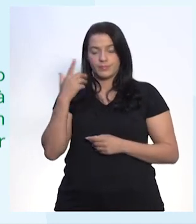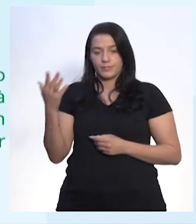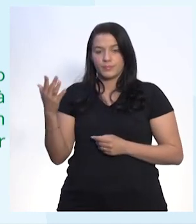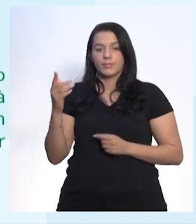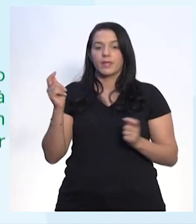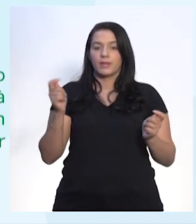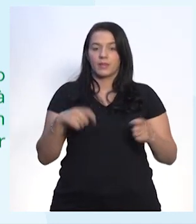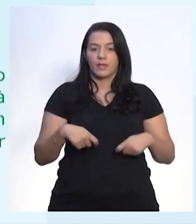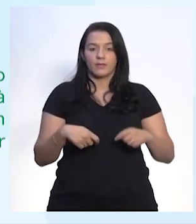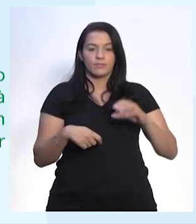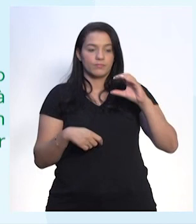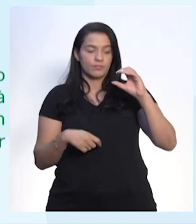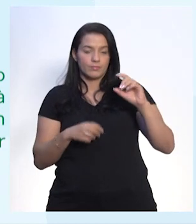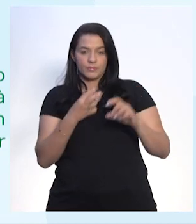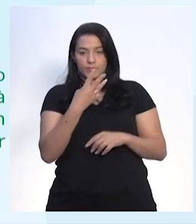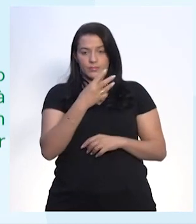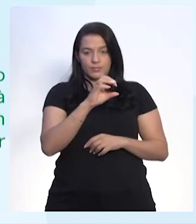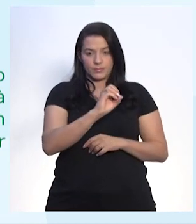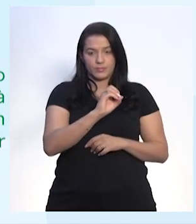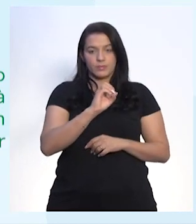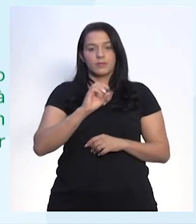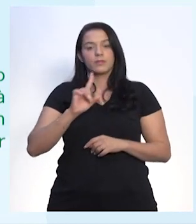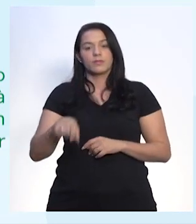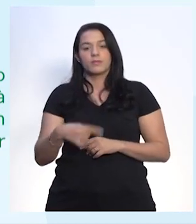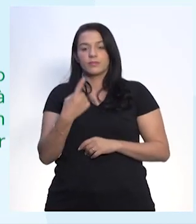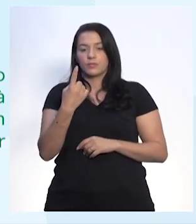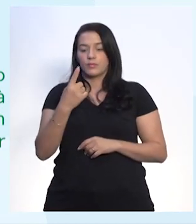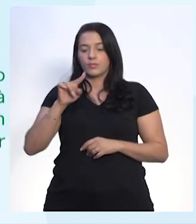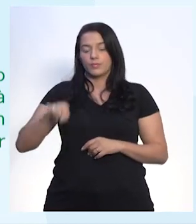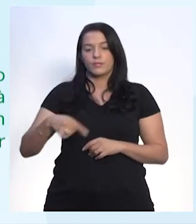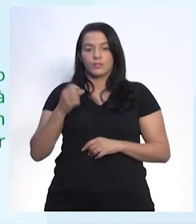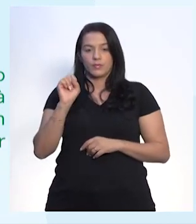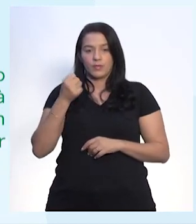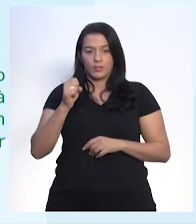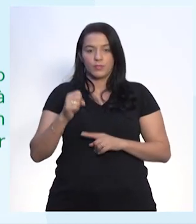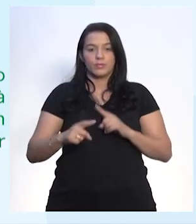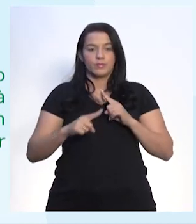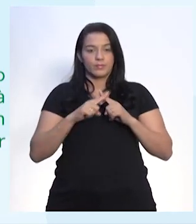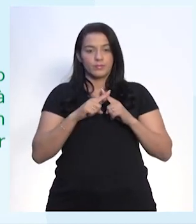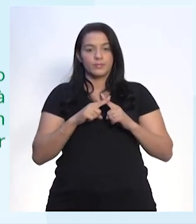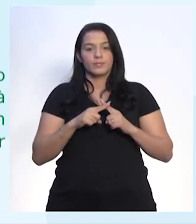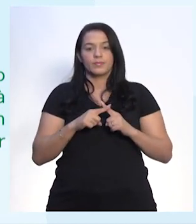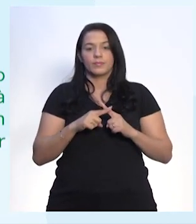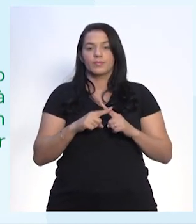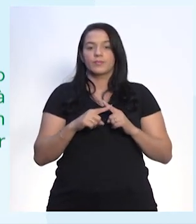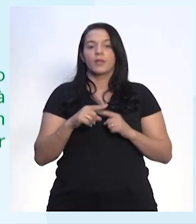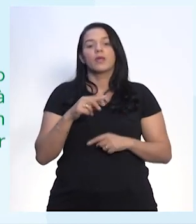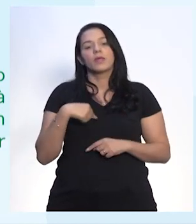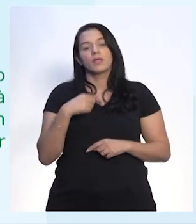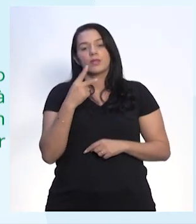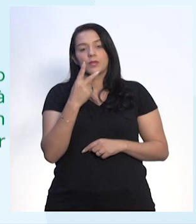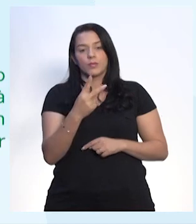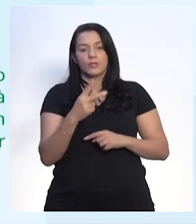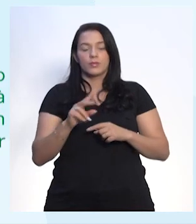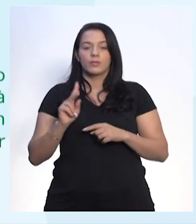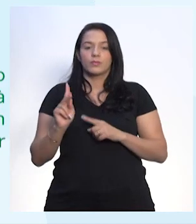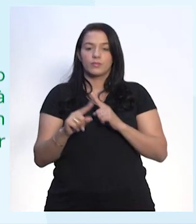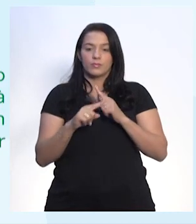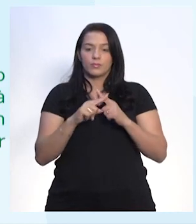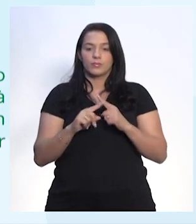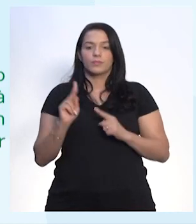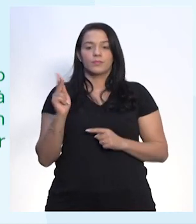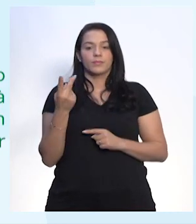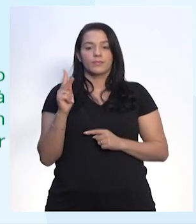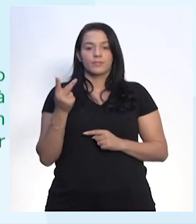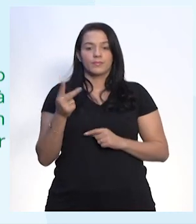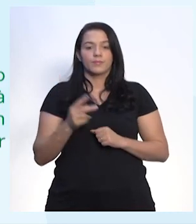posso multiplicar 1,8 vezes 30 e 2 que multiplica h aqui, ó. Então, é o